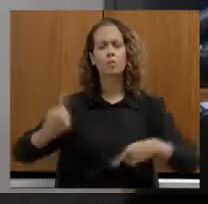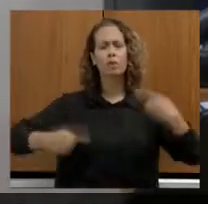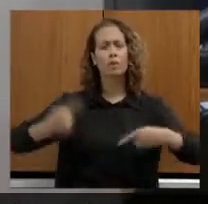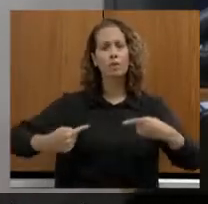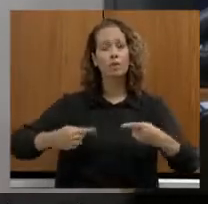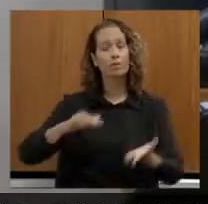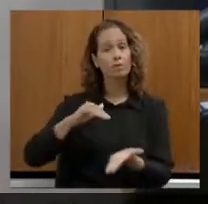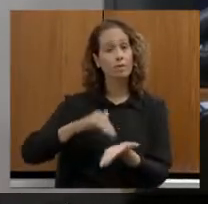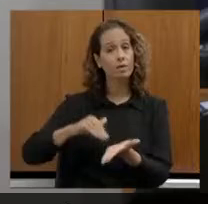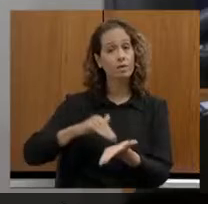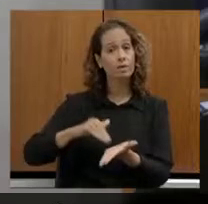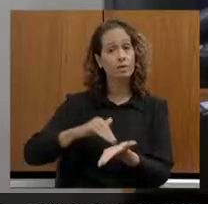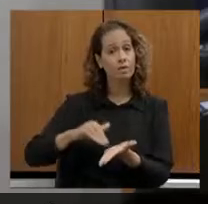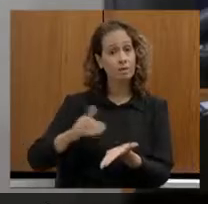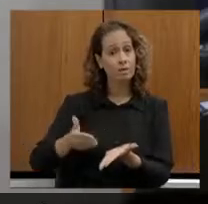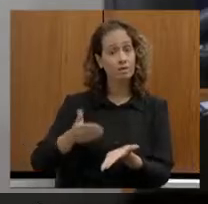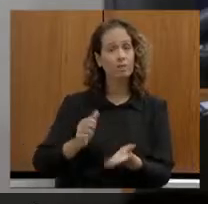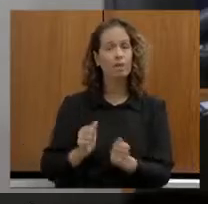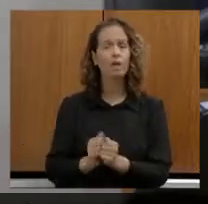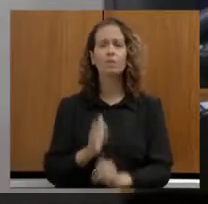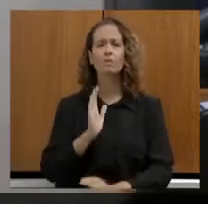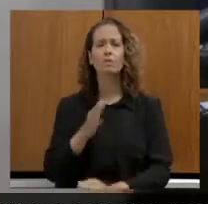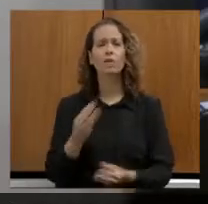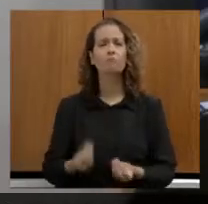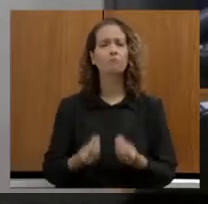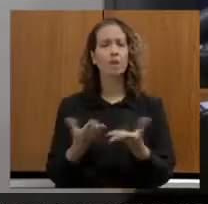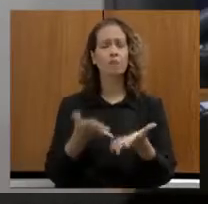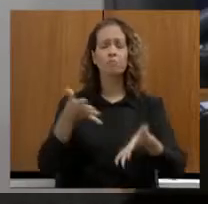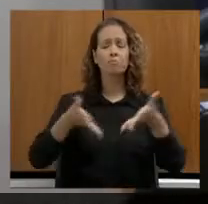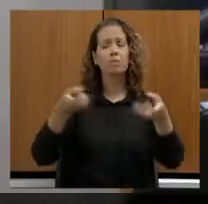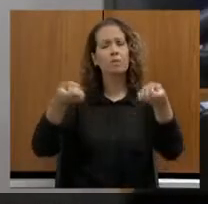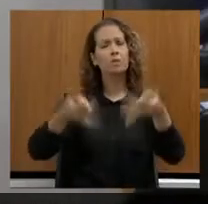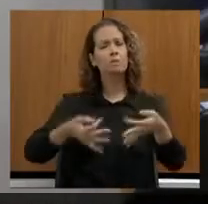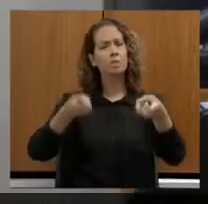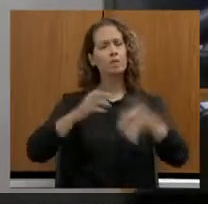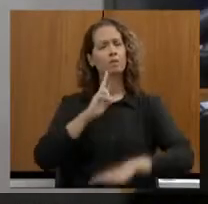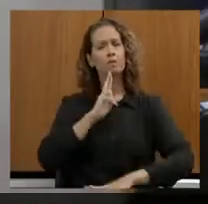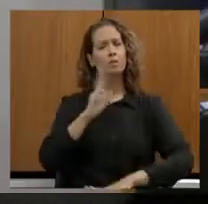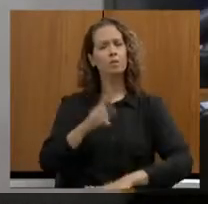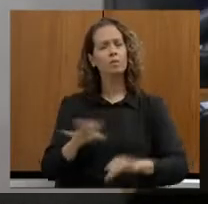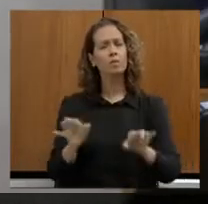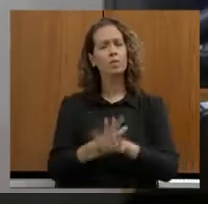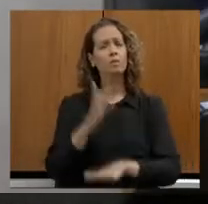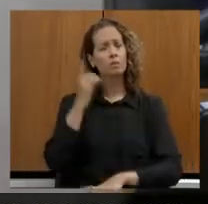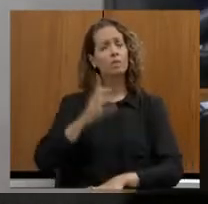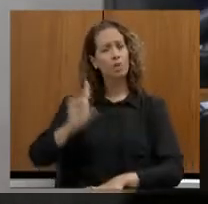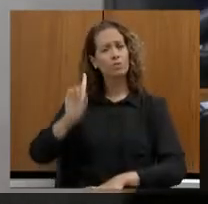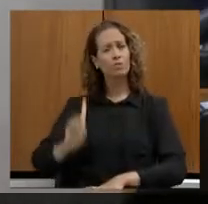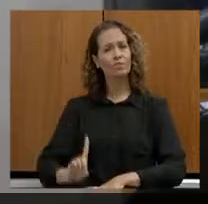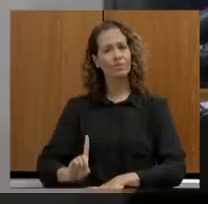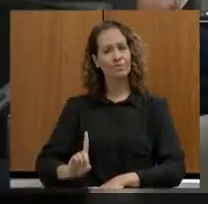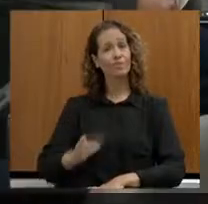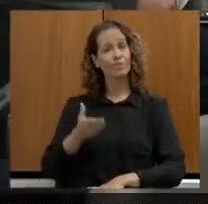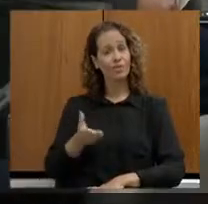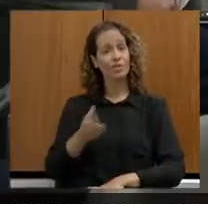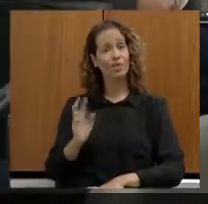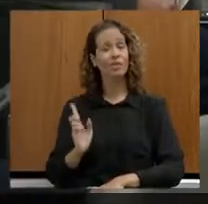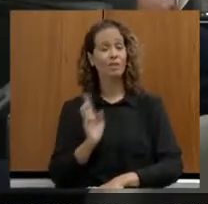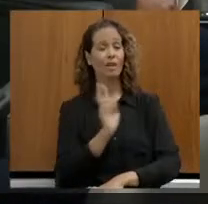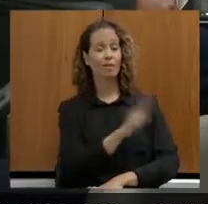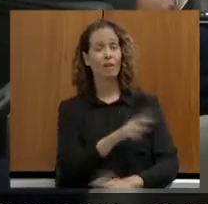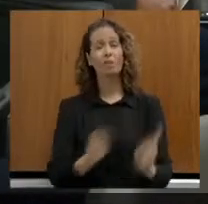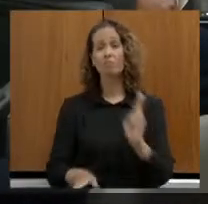secretária é tem da tem sido dada a palavra ela para que ela respondem e o deputado tem direito a réplica